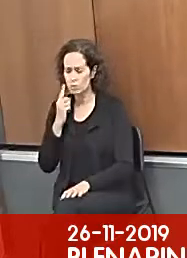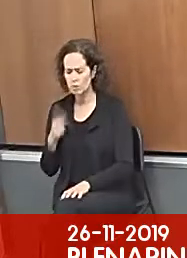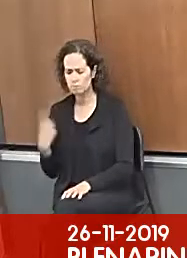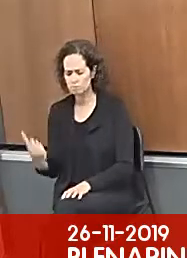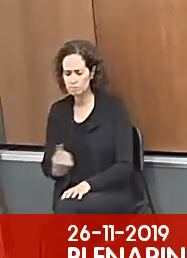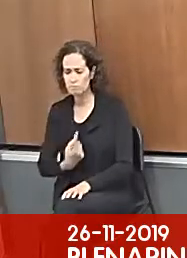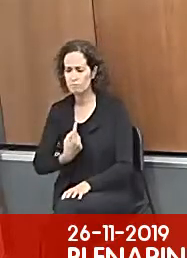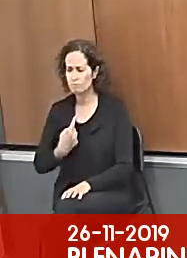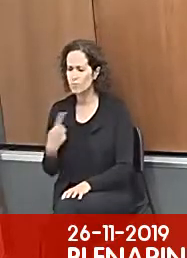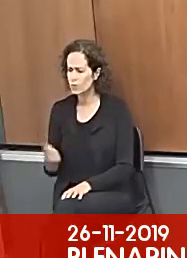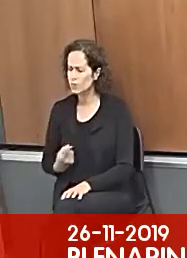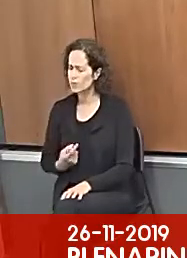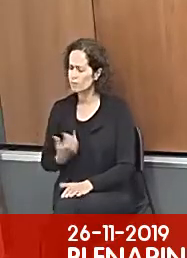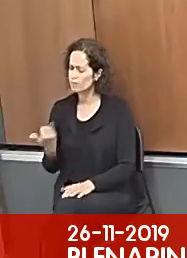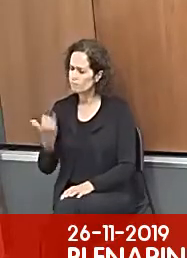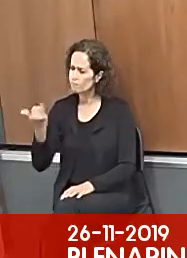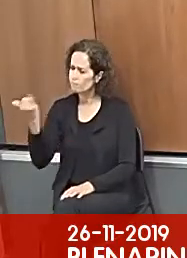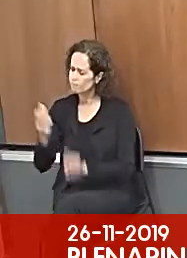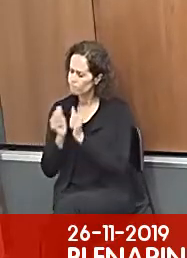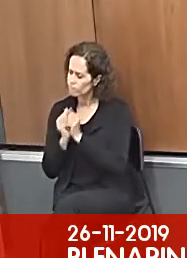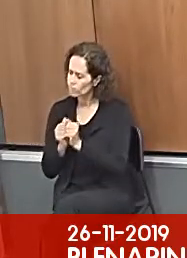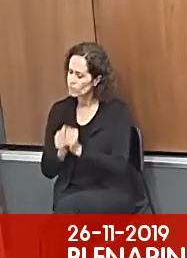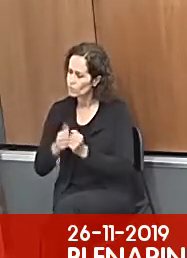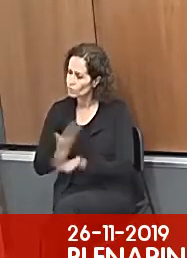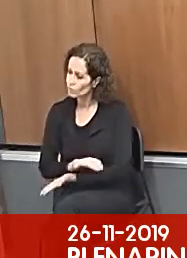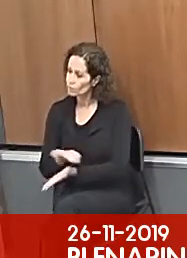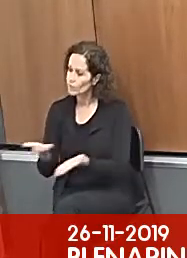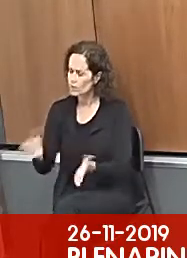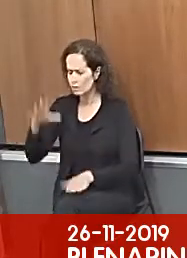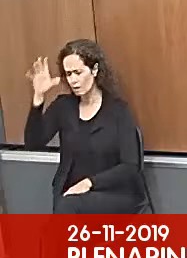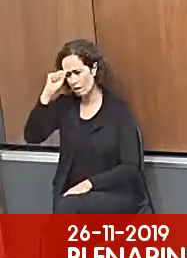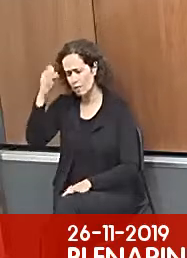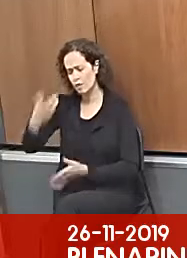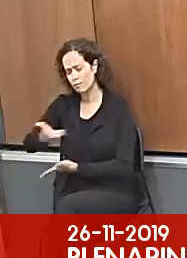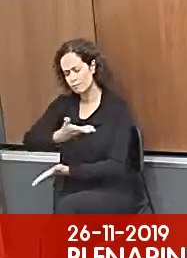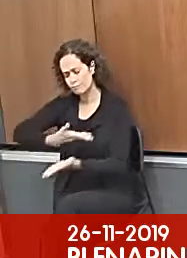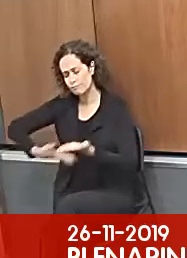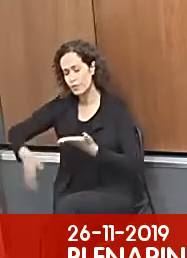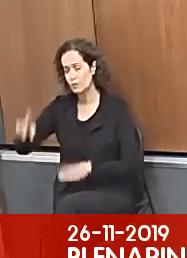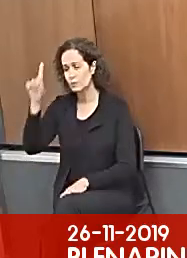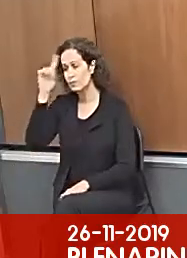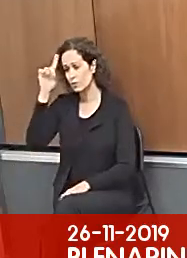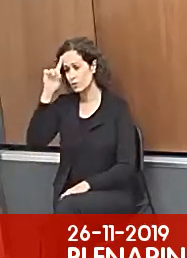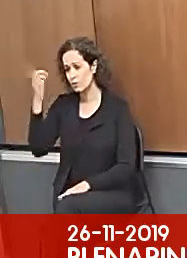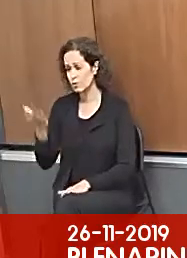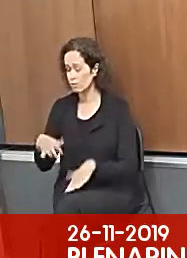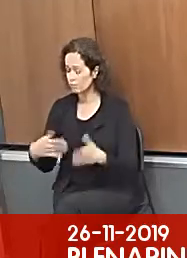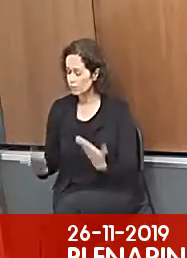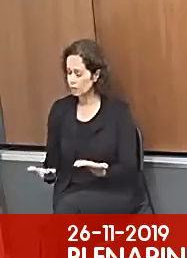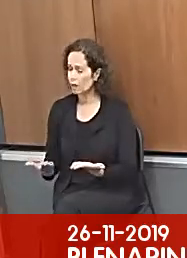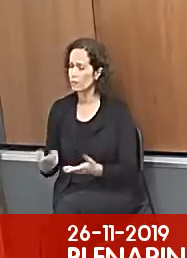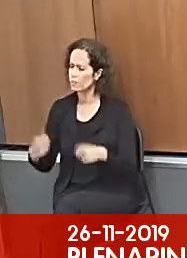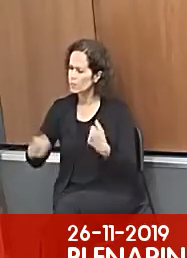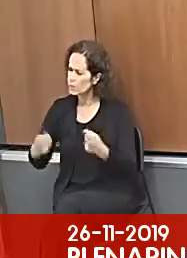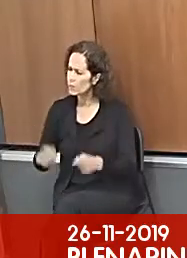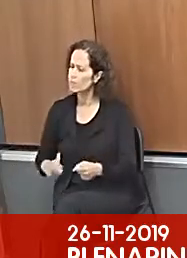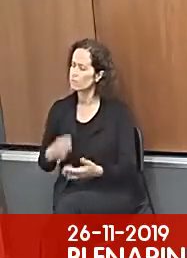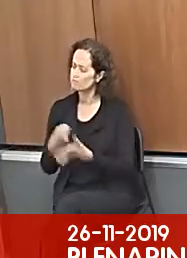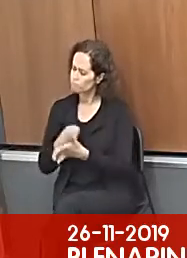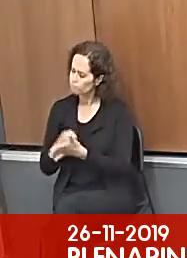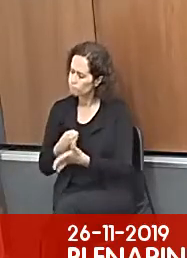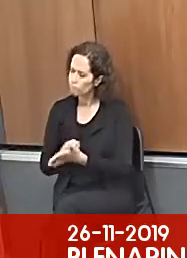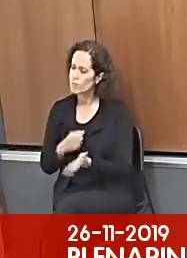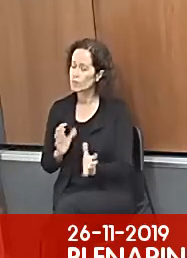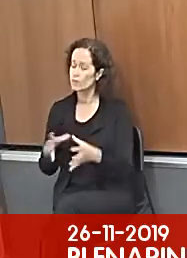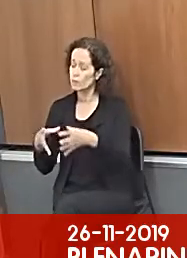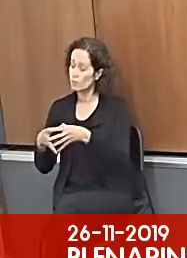uma grandiosidade poder conviver com vocês e aprender no dia a dia. Então, nós temos que bater nessa tecla. Essa